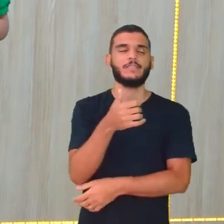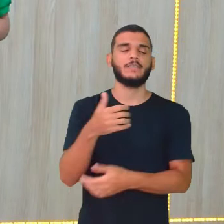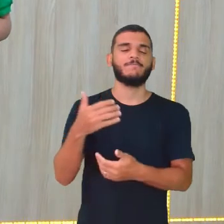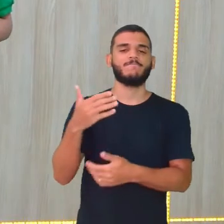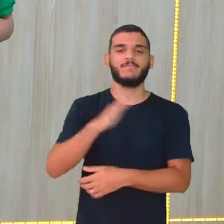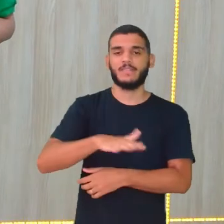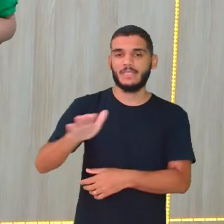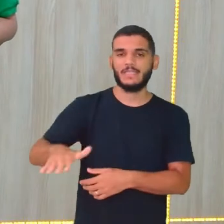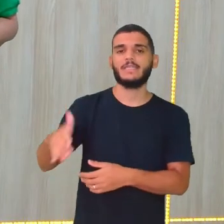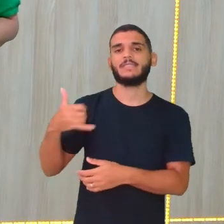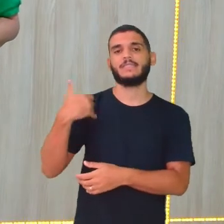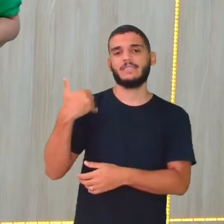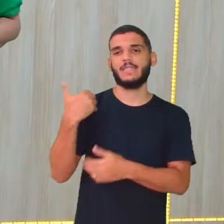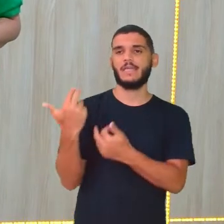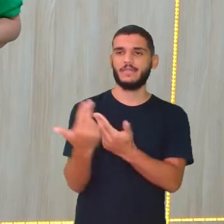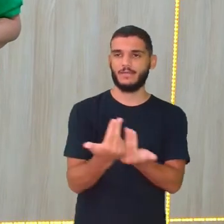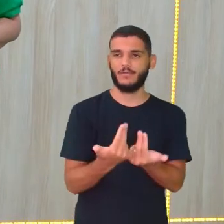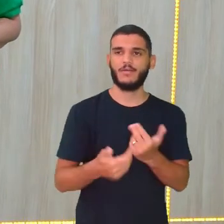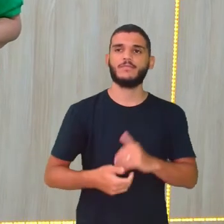eles.